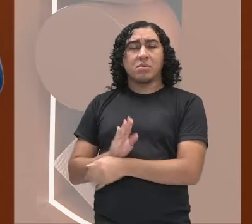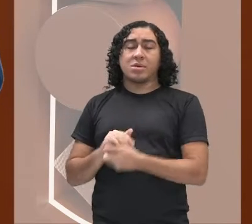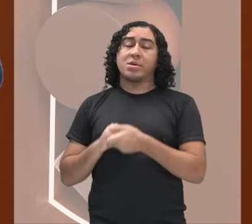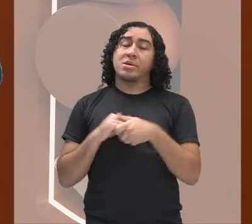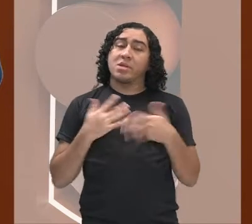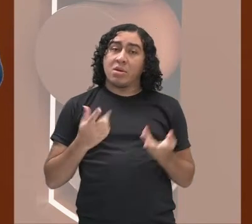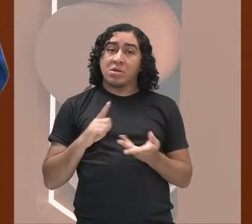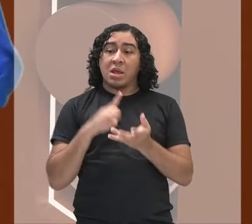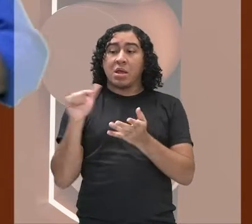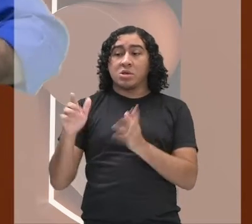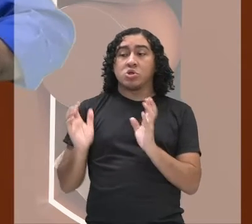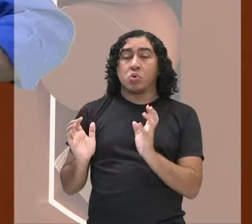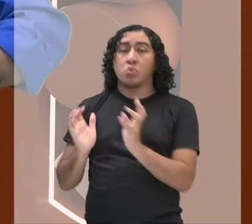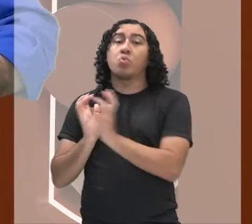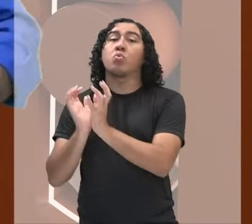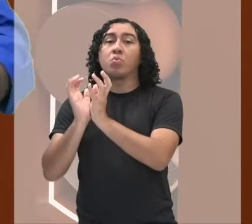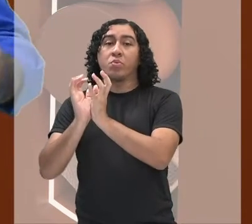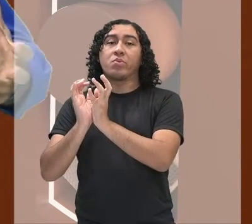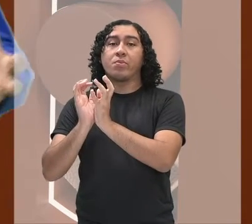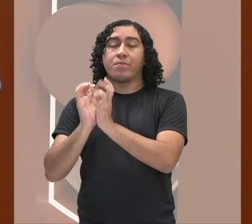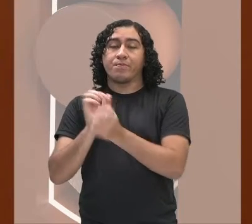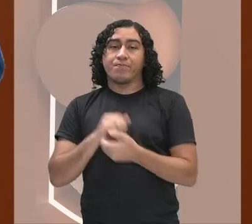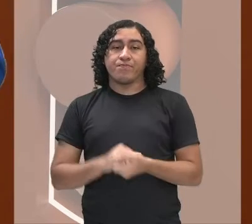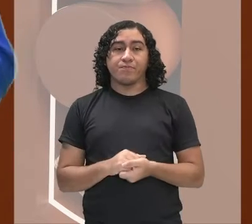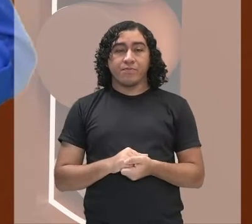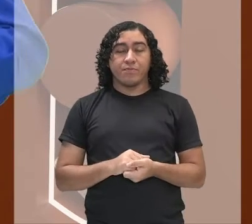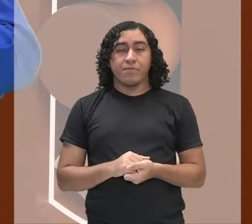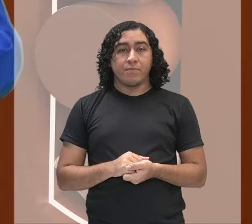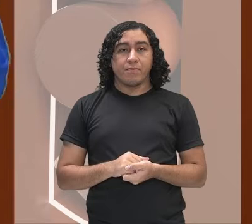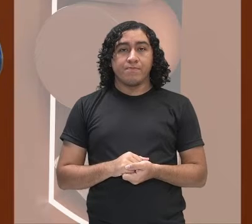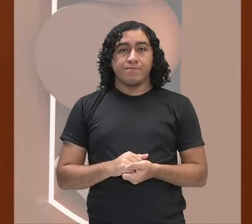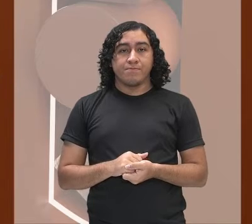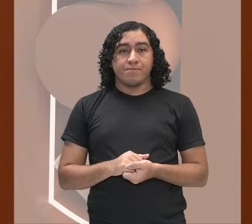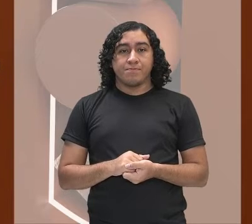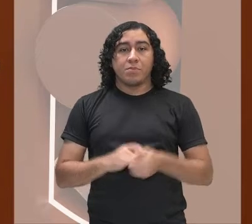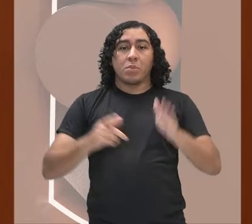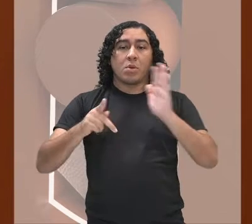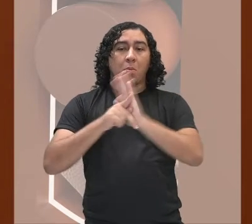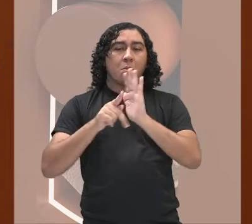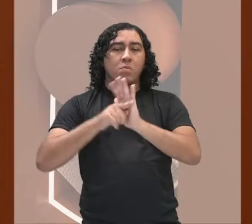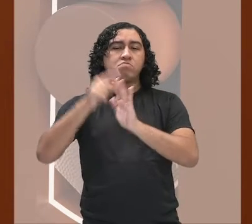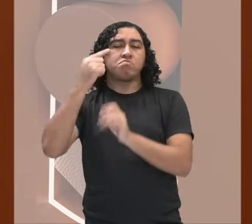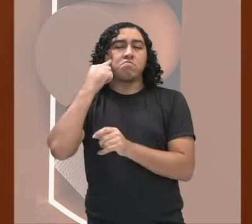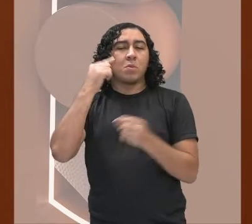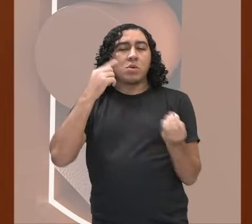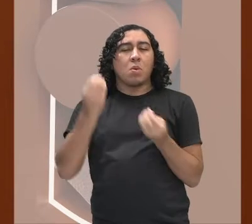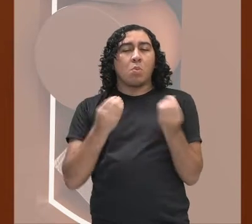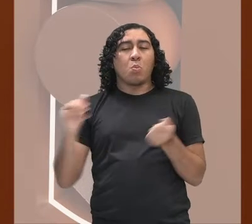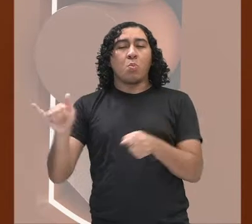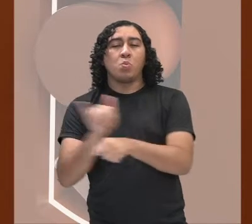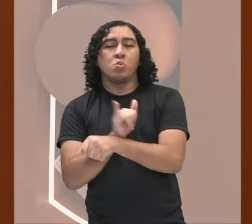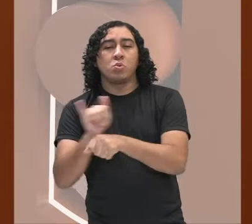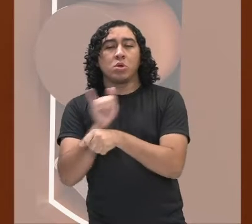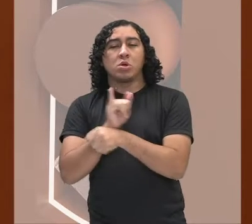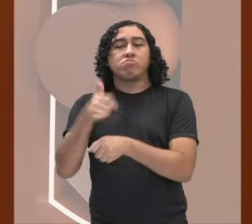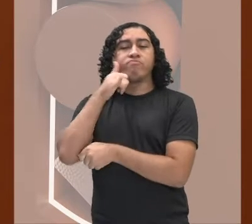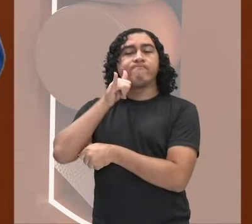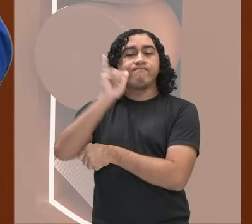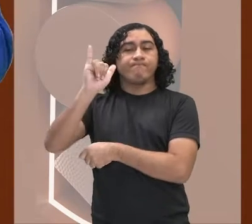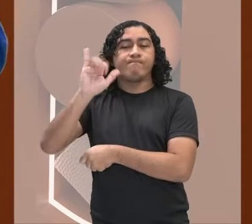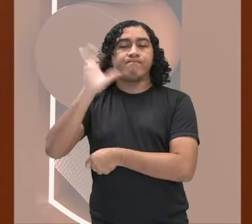Clube da Resistência, que vai articular, vai criar mecanismos para que isso não aconteça.